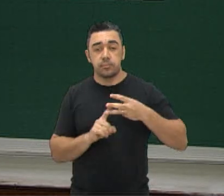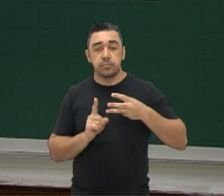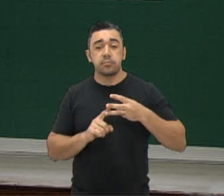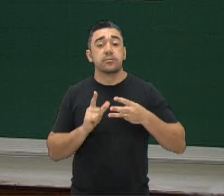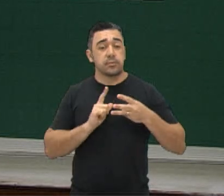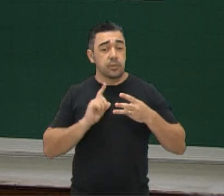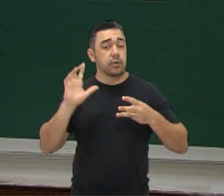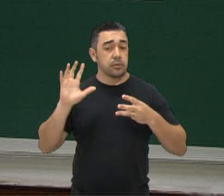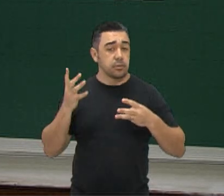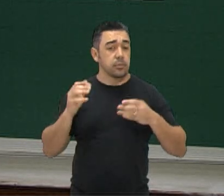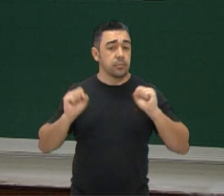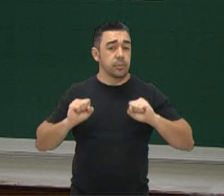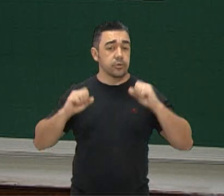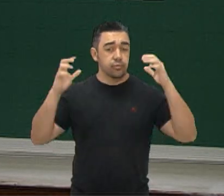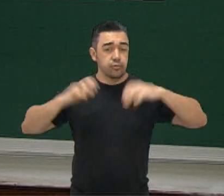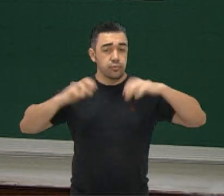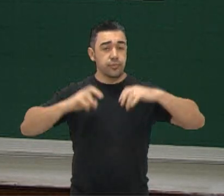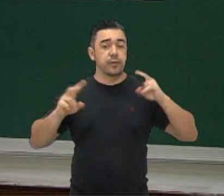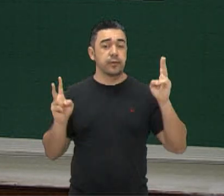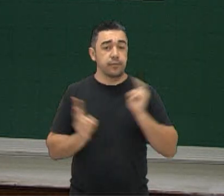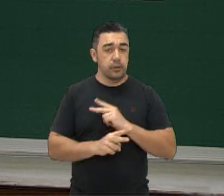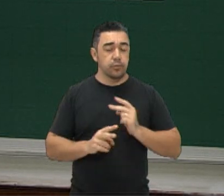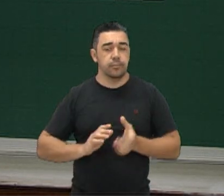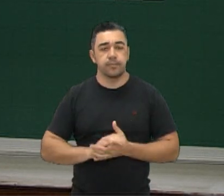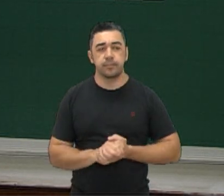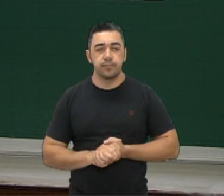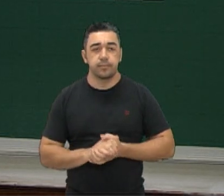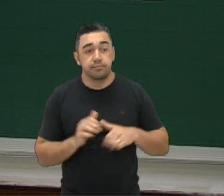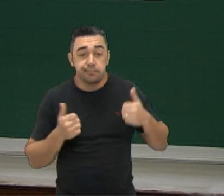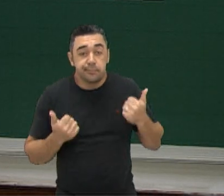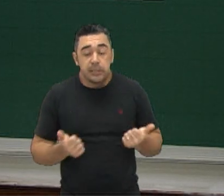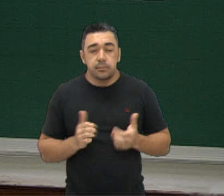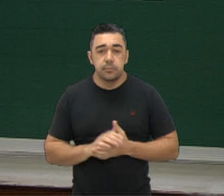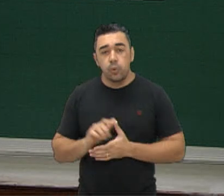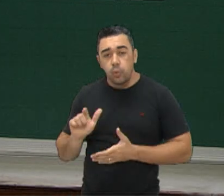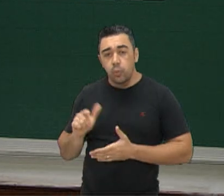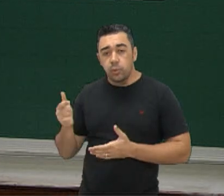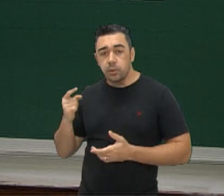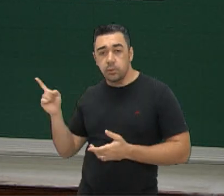com previsão de lluvia e vento. Muito